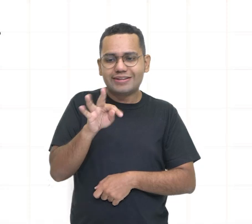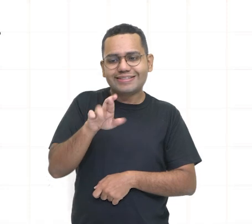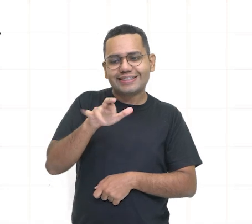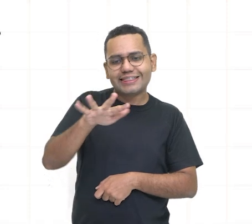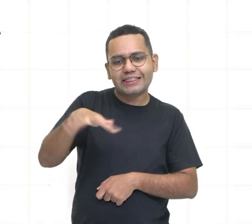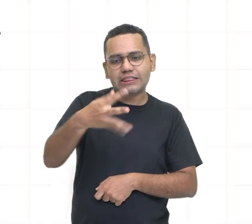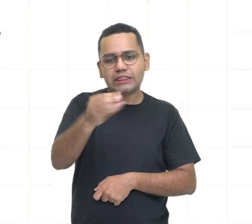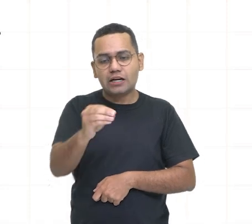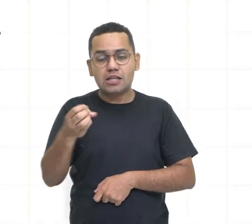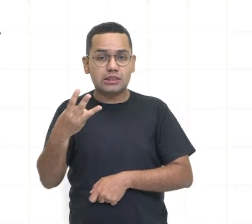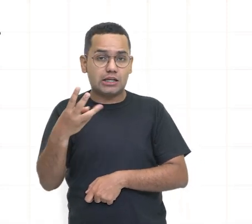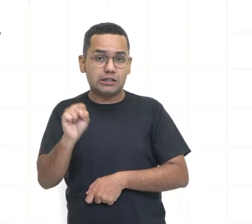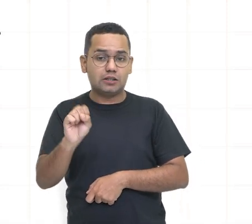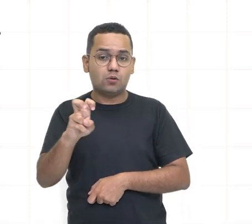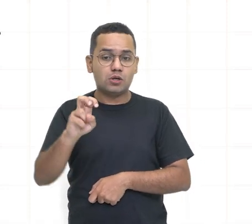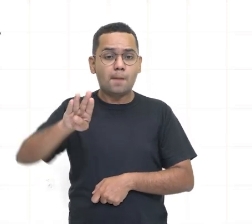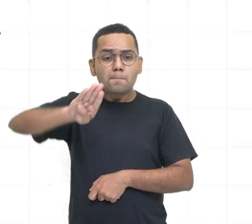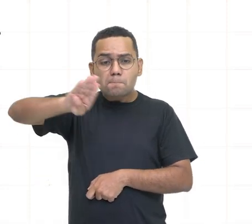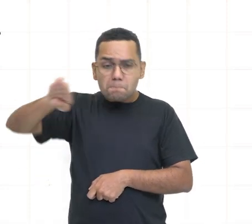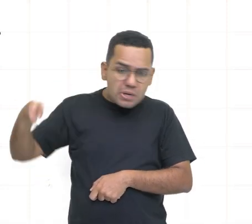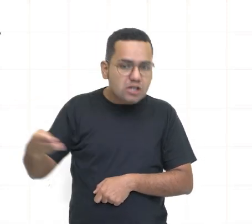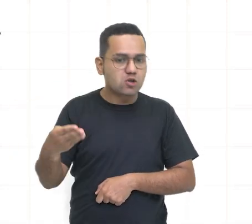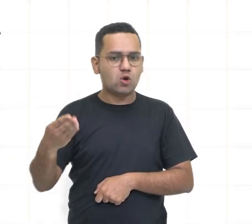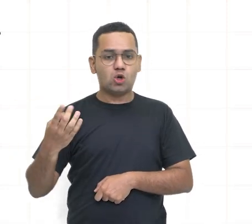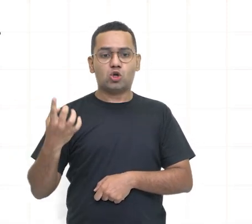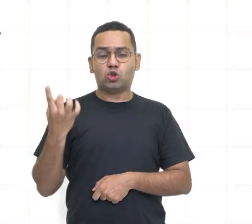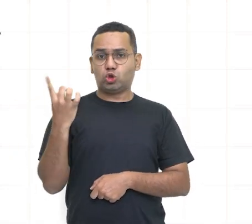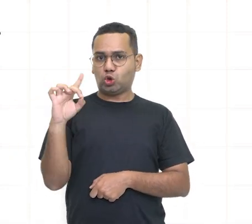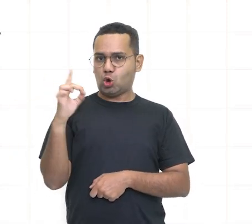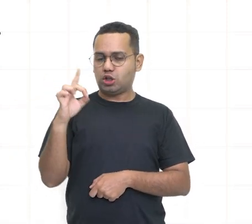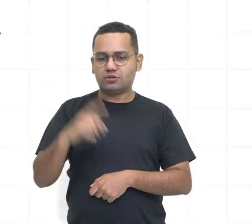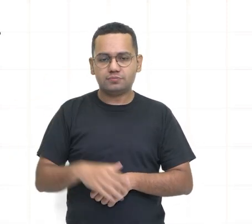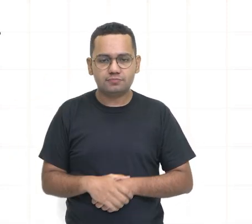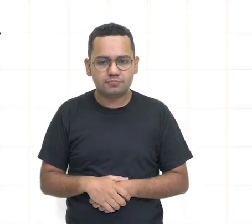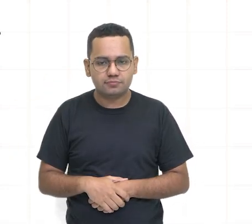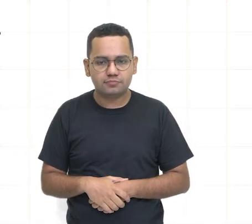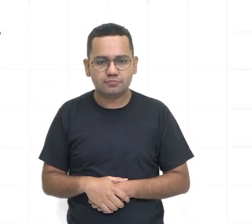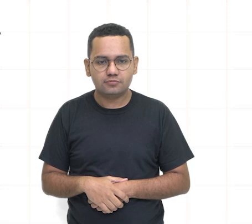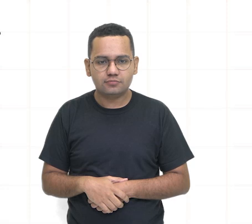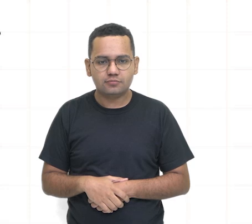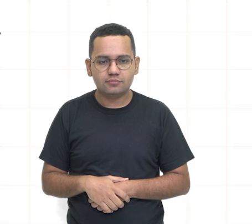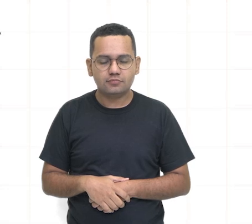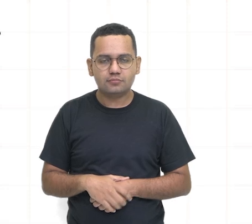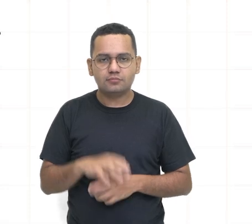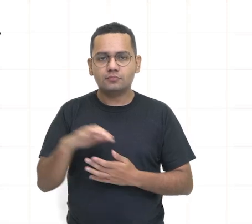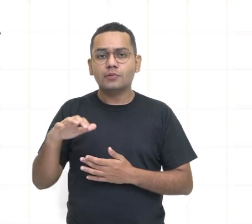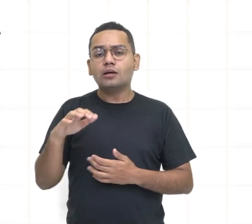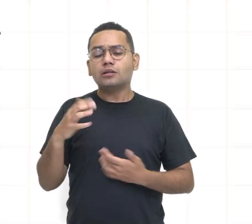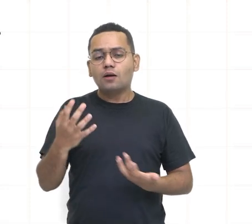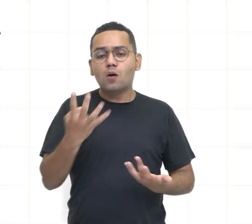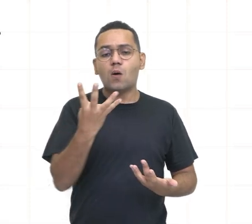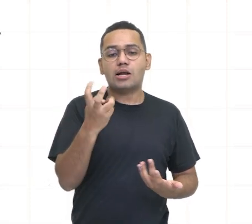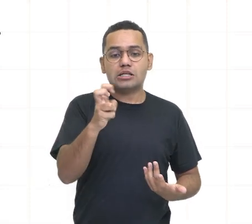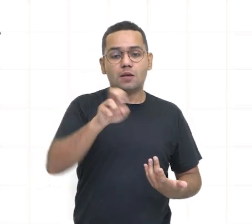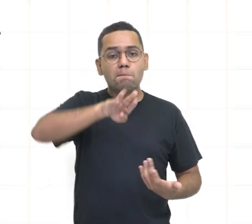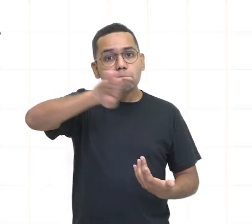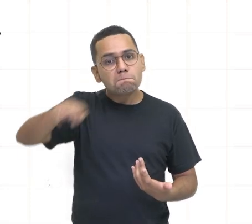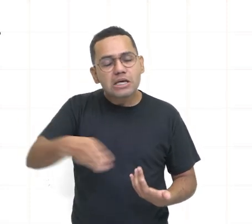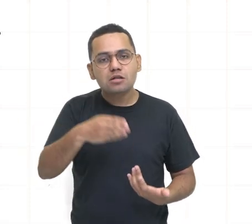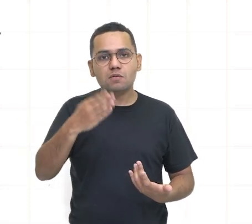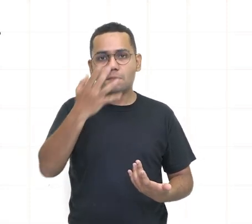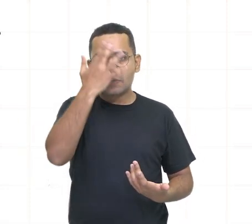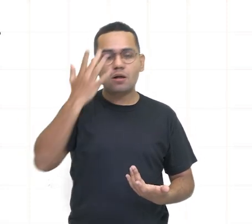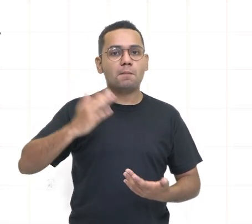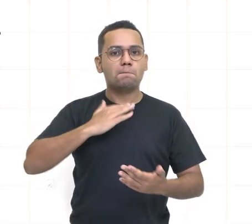e 385 bilhões de dólares e cerca de 45 milhões de mortos.